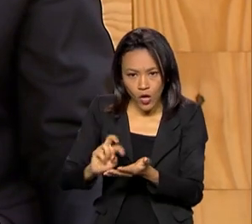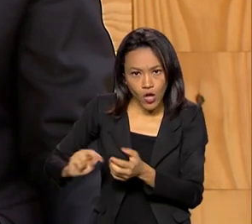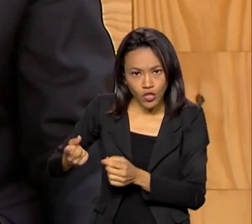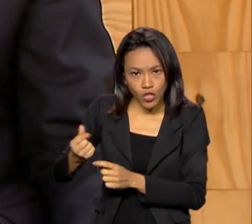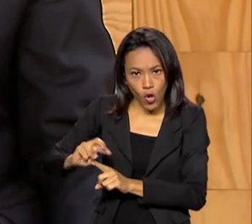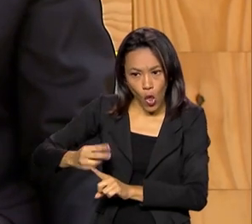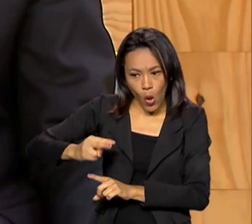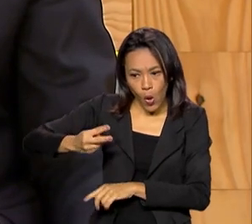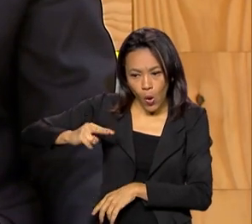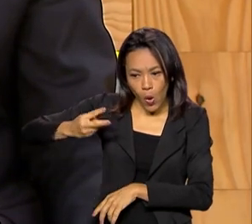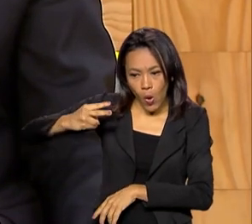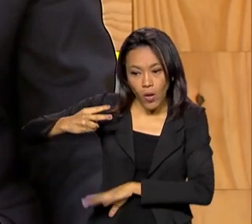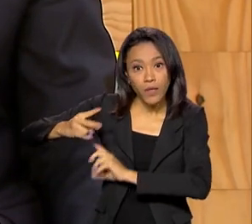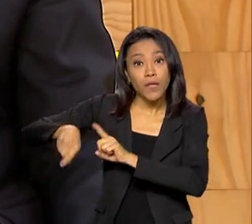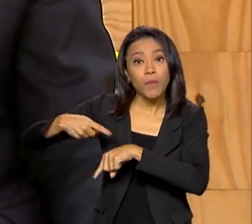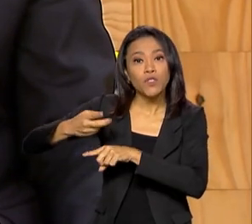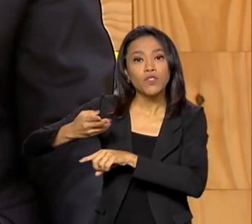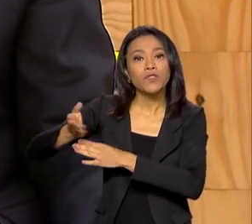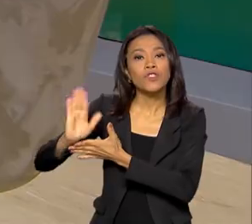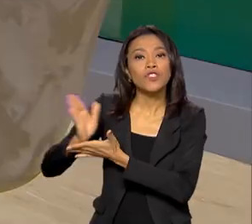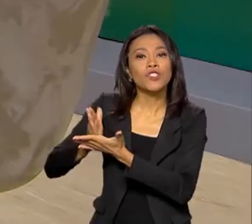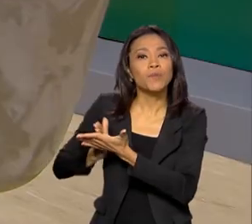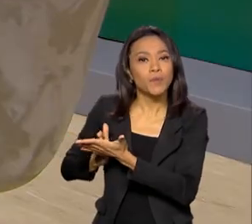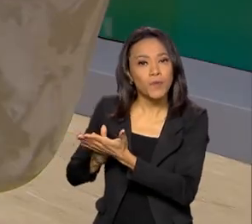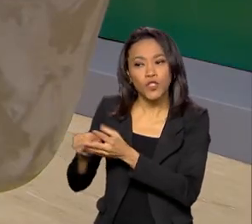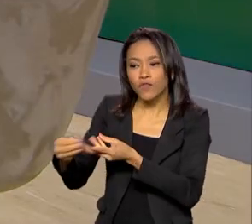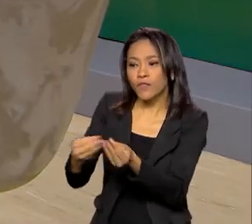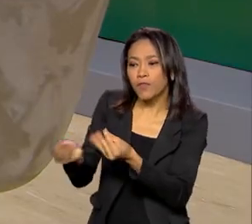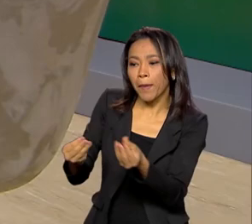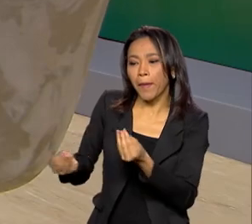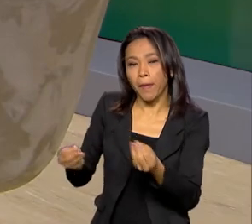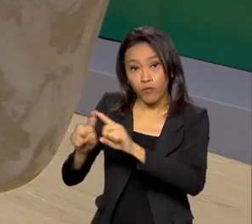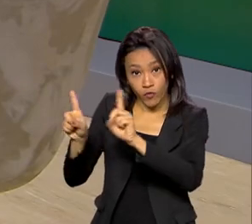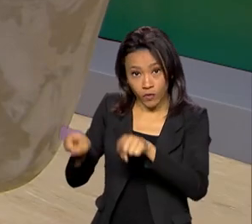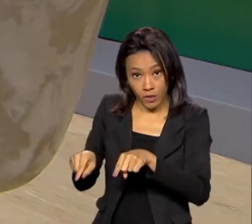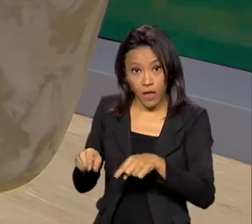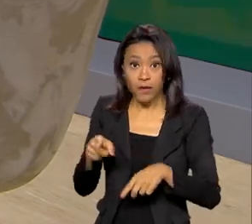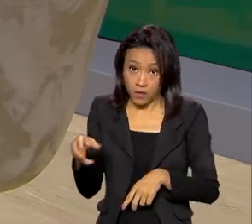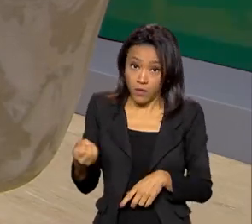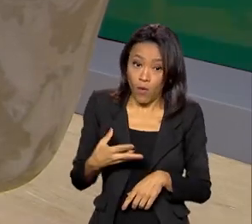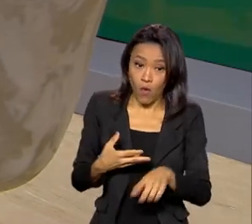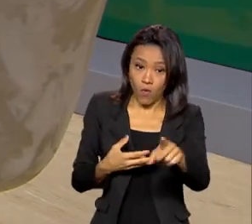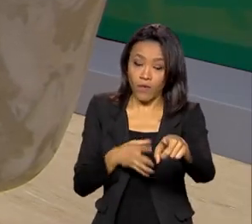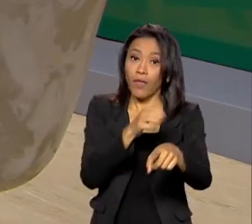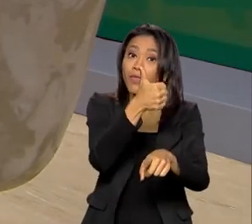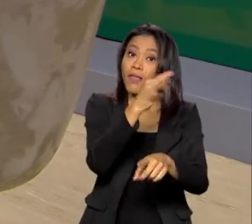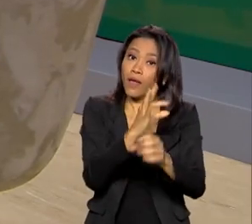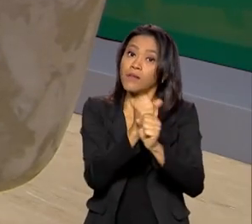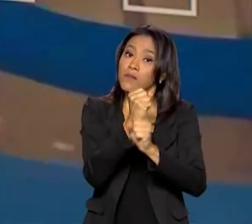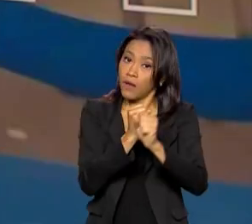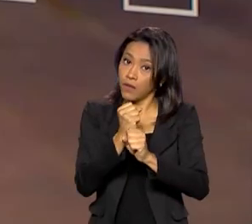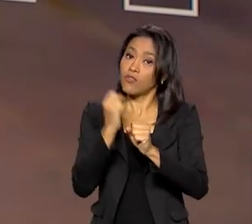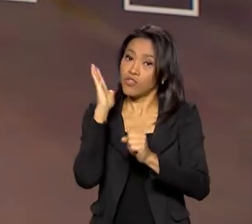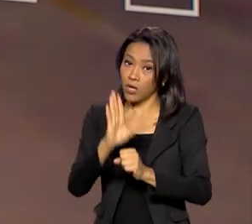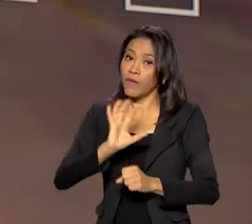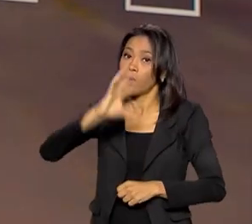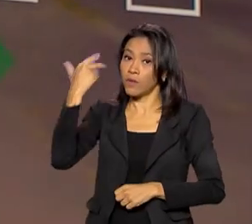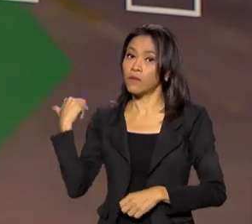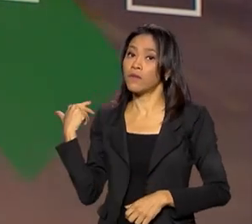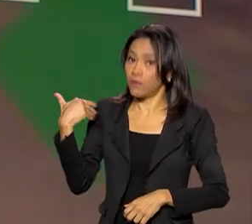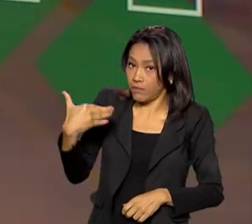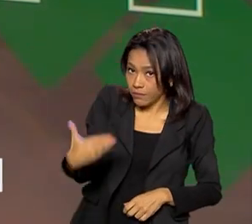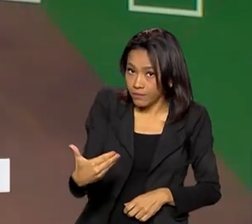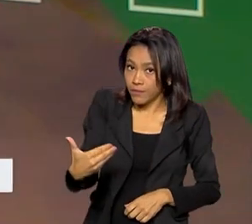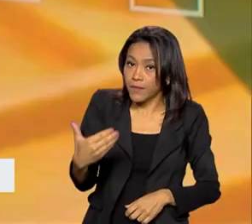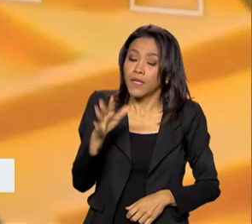os funcionários. Isso também é novo, não é, presidente? Isso é muito novo. Depois de 10 anos, isso vem ocorrendo, né? E é bom que se registre